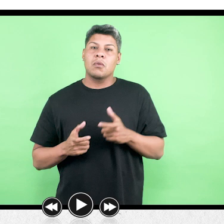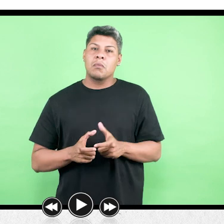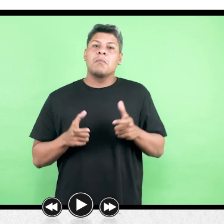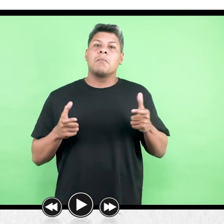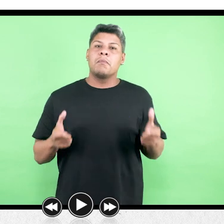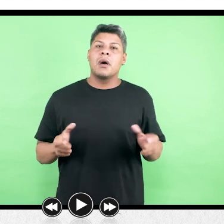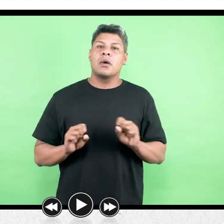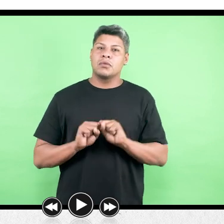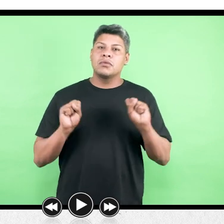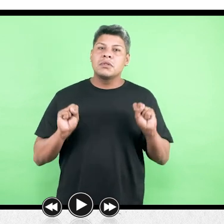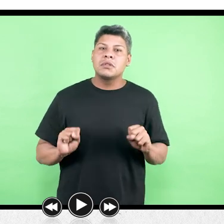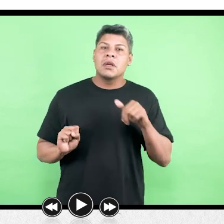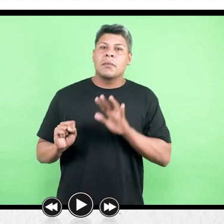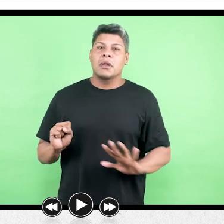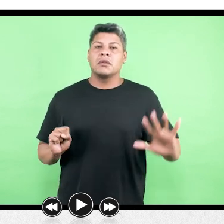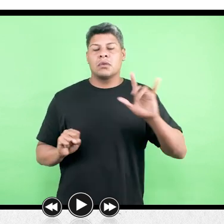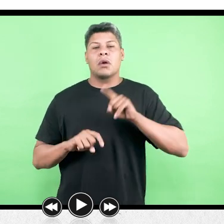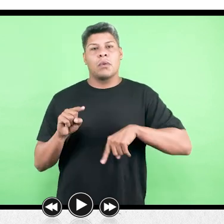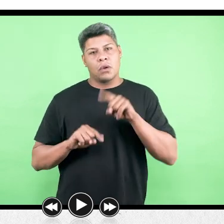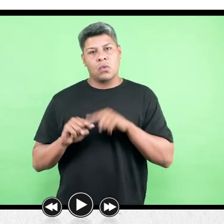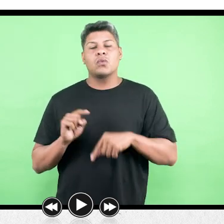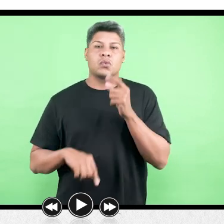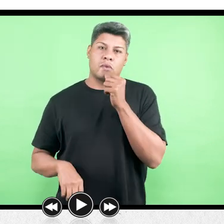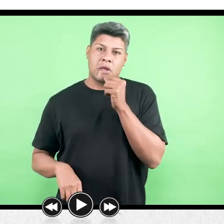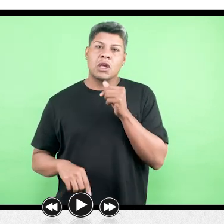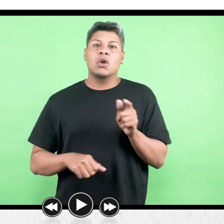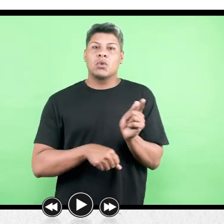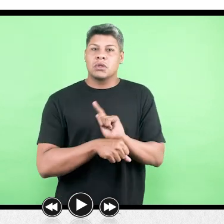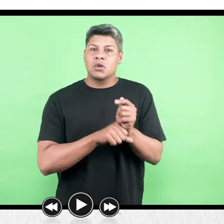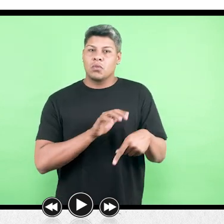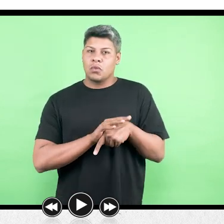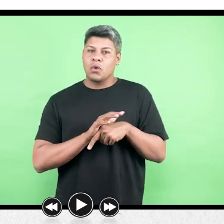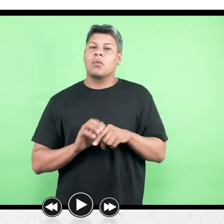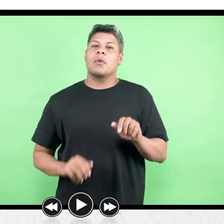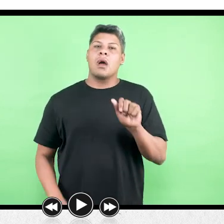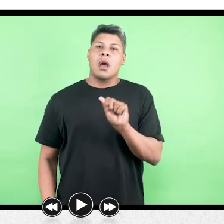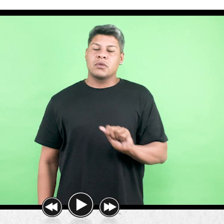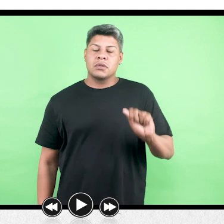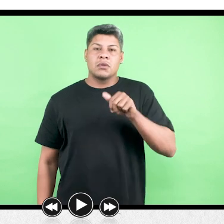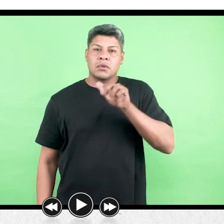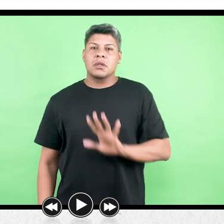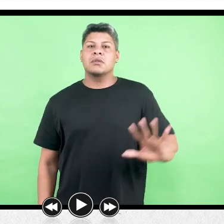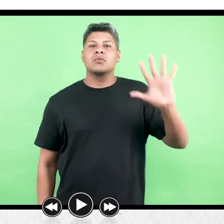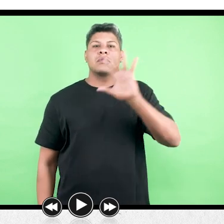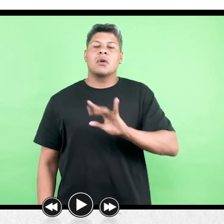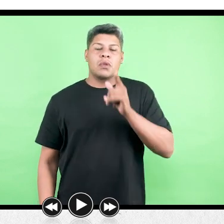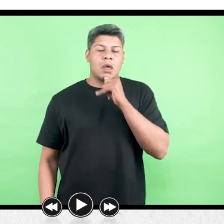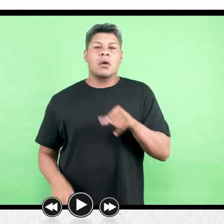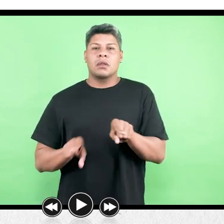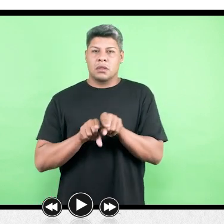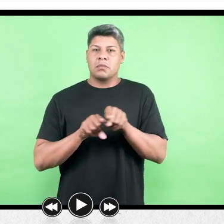Sistema Nacional de Recursos Hídricos, ou seja, ele é gerenciado pela Agência Nacional de Águas e Saneamento Básico,